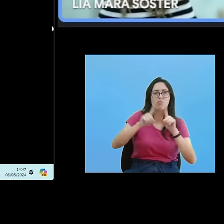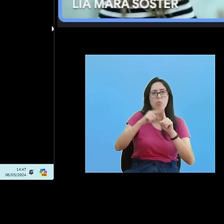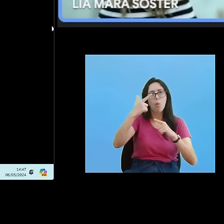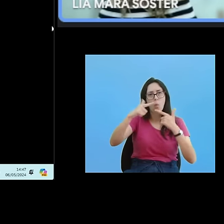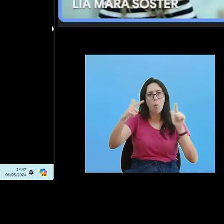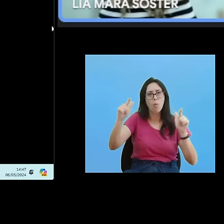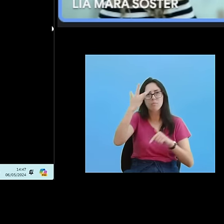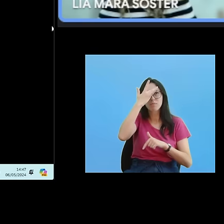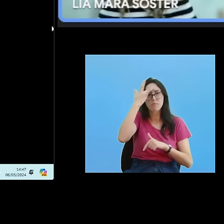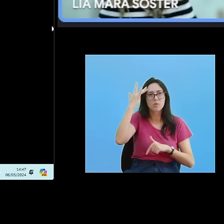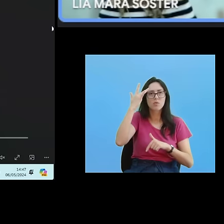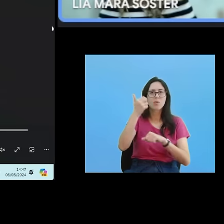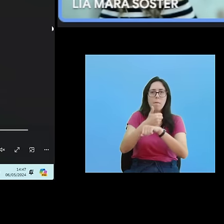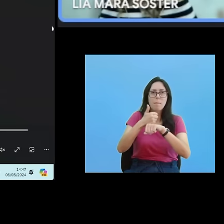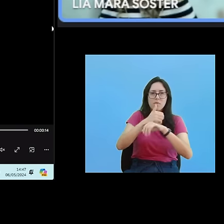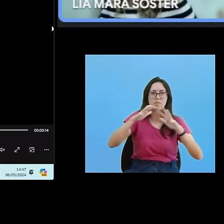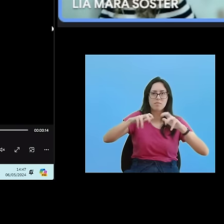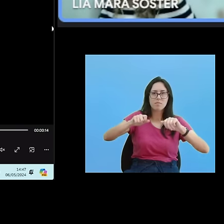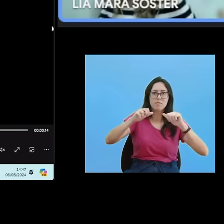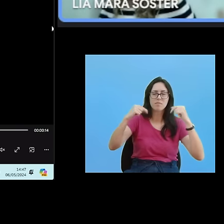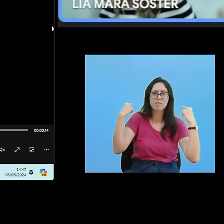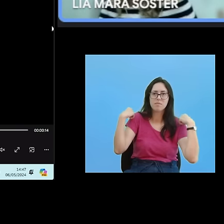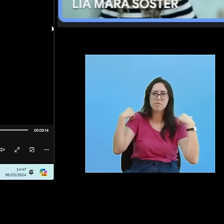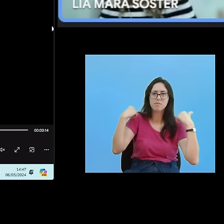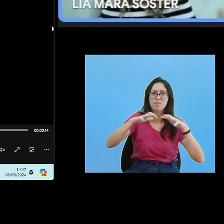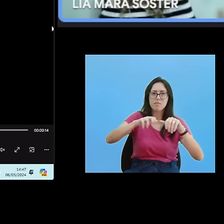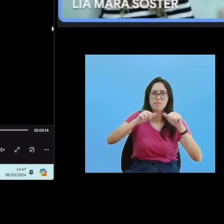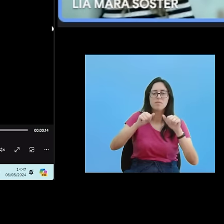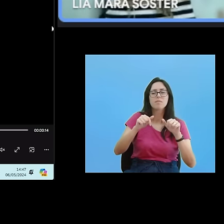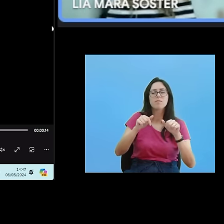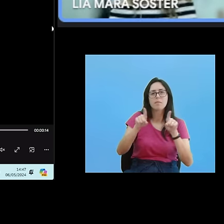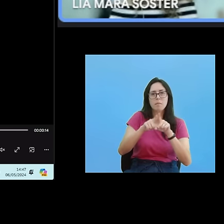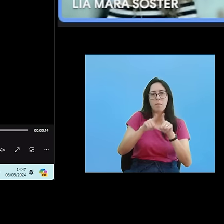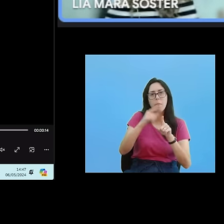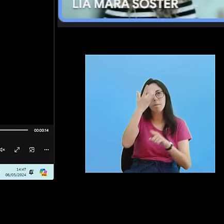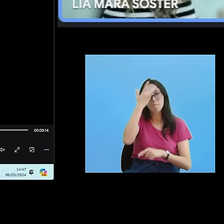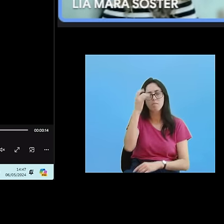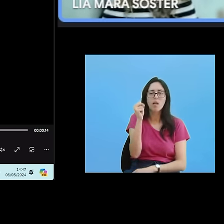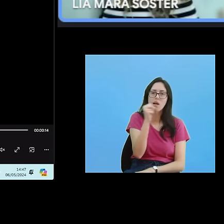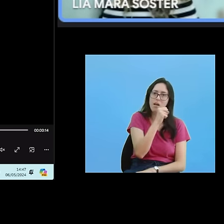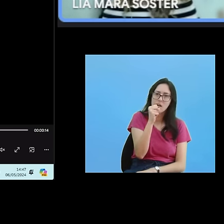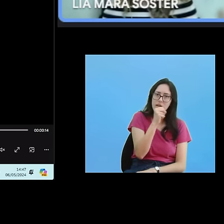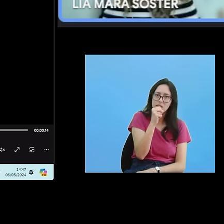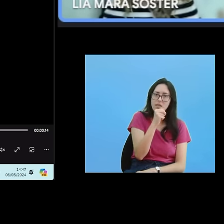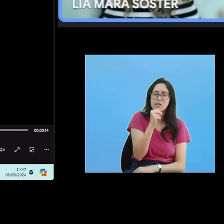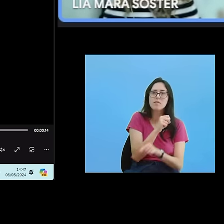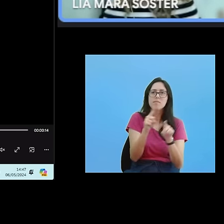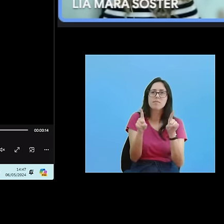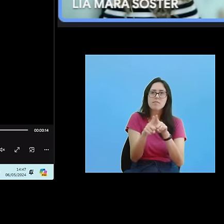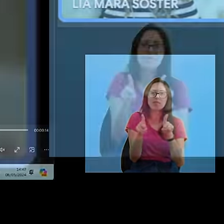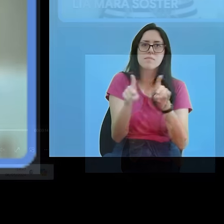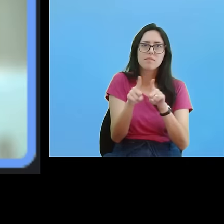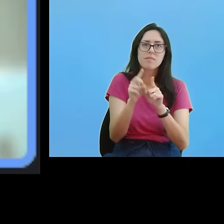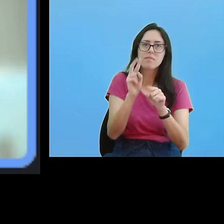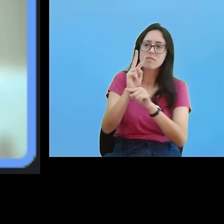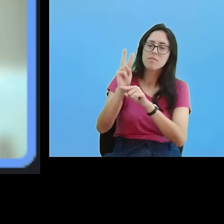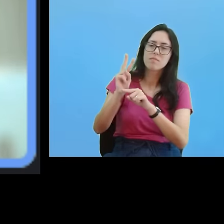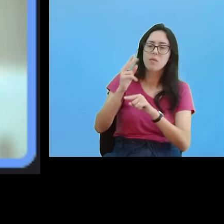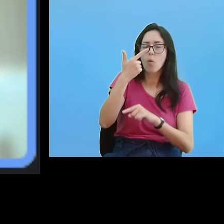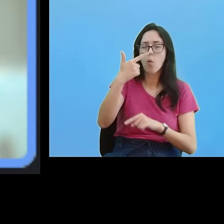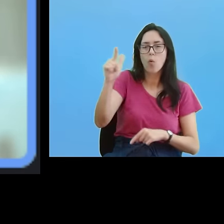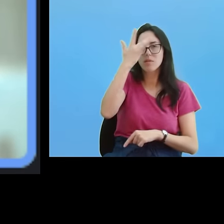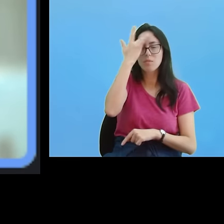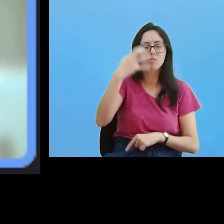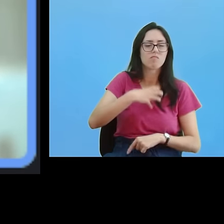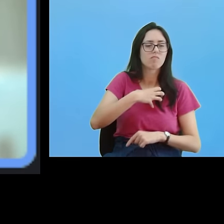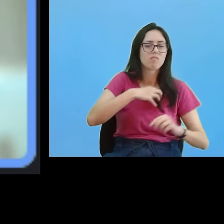os massagistas, Jurandir cantando, e o Gilson também estava ali fazendo uma exploração tátil, sensorial com os